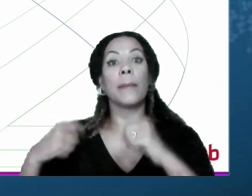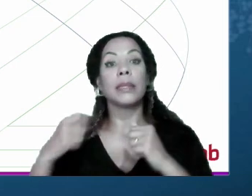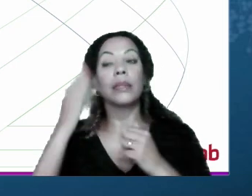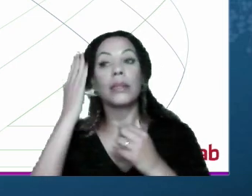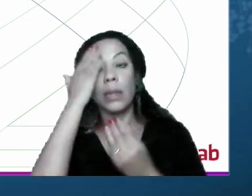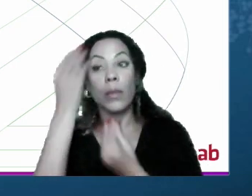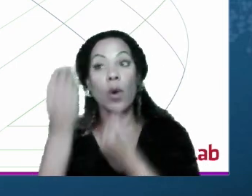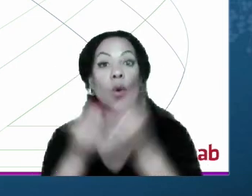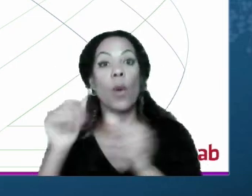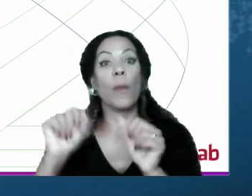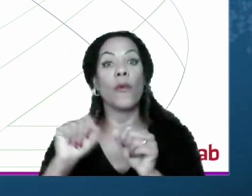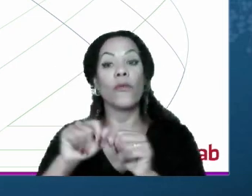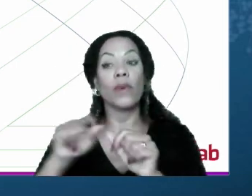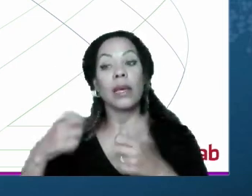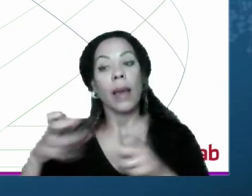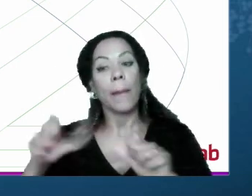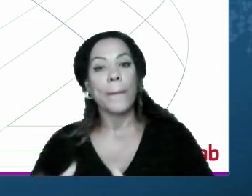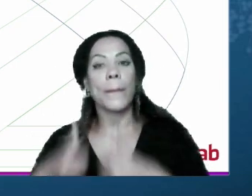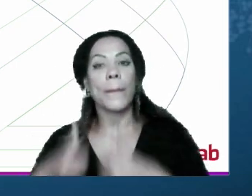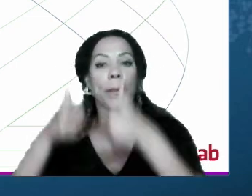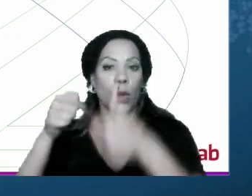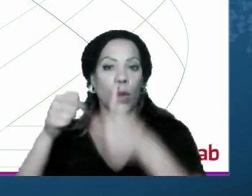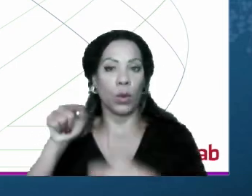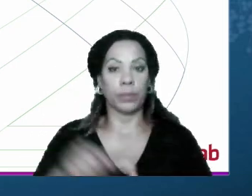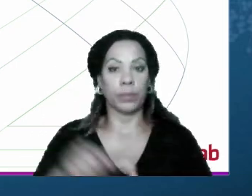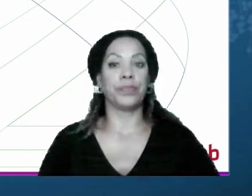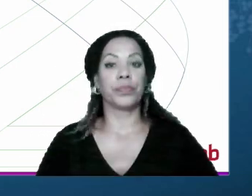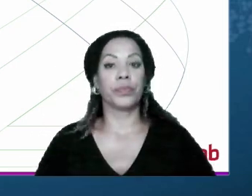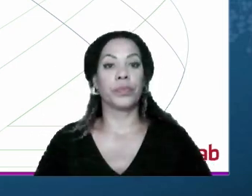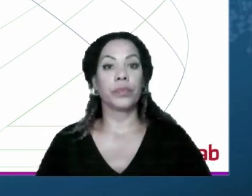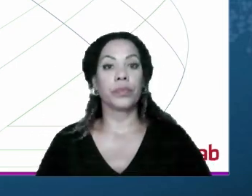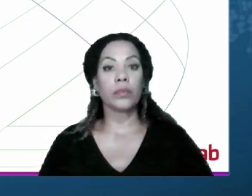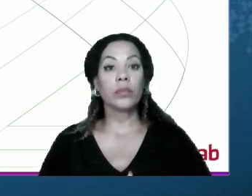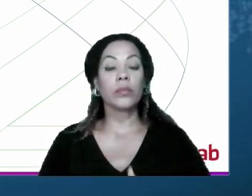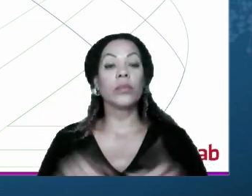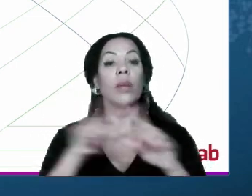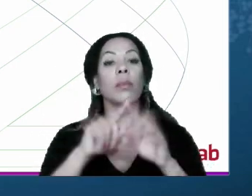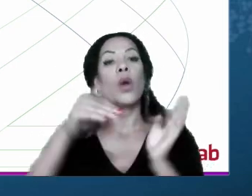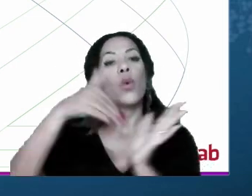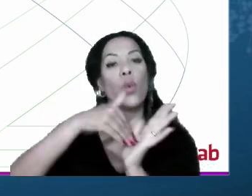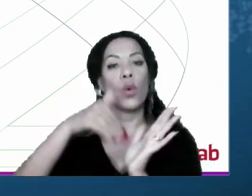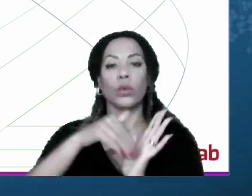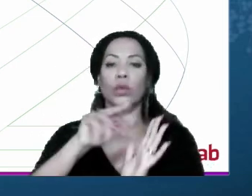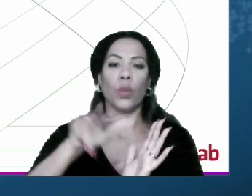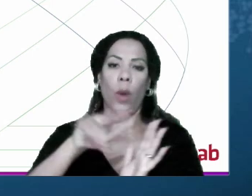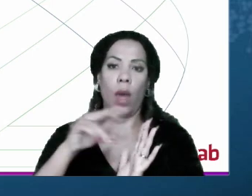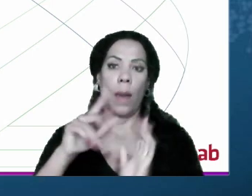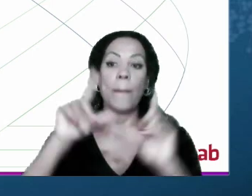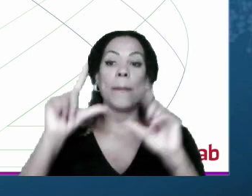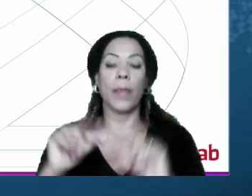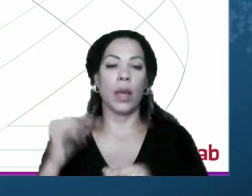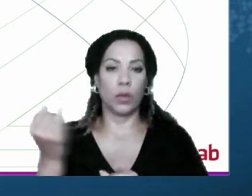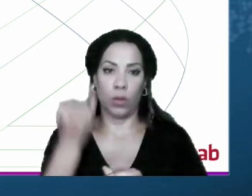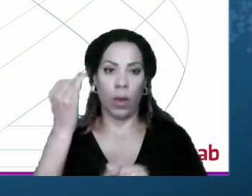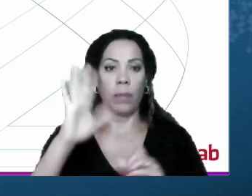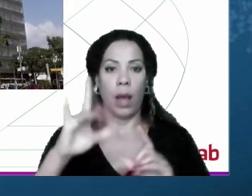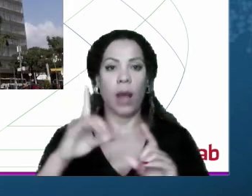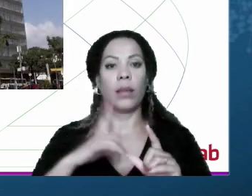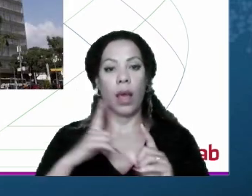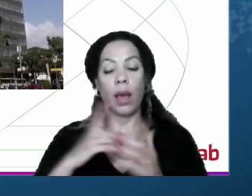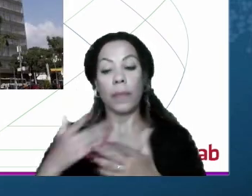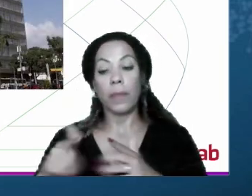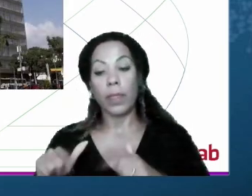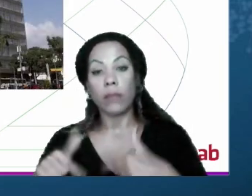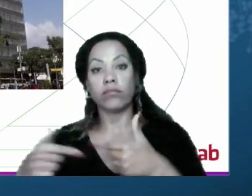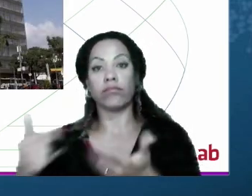instalações a fim de melhorá-las. E, em último lugar, não menos importante, a iniciativa entre a Fiocruz